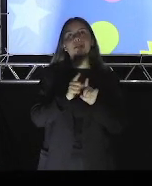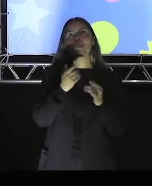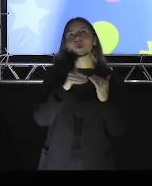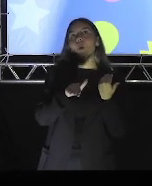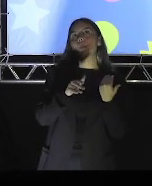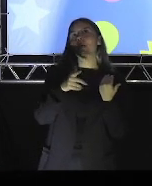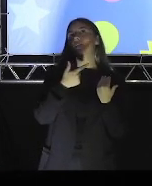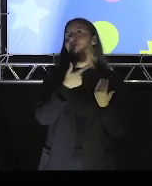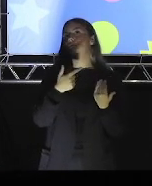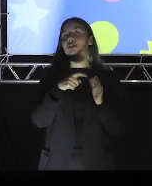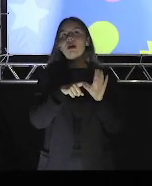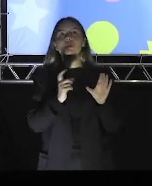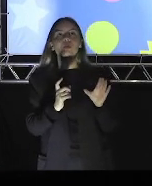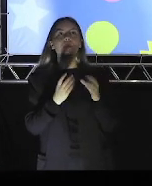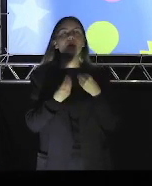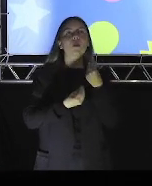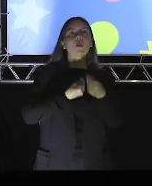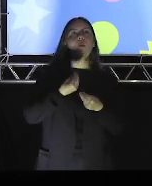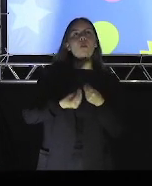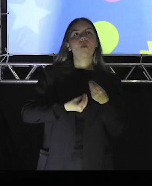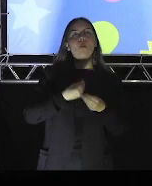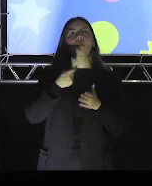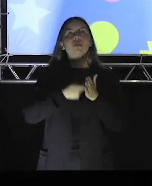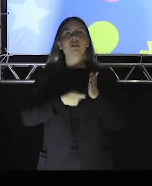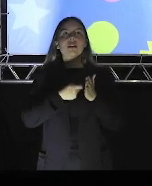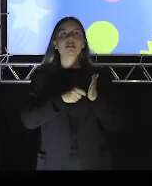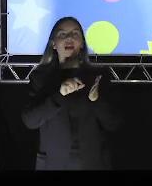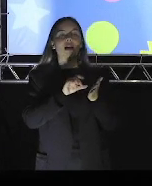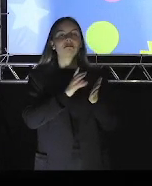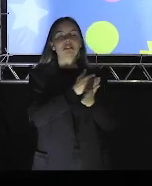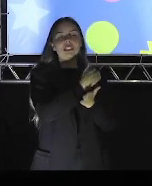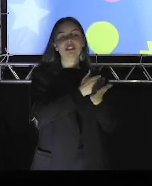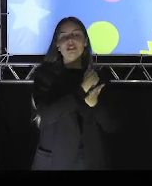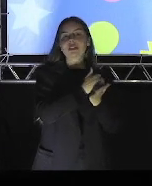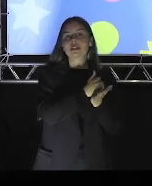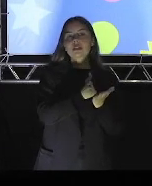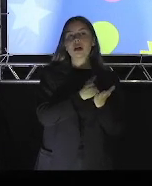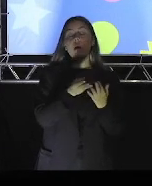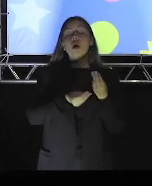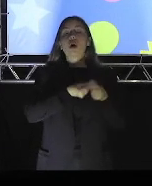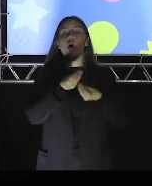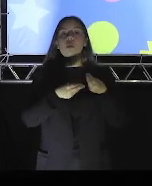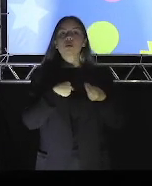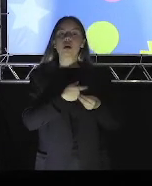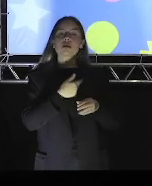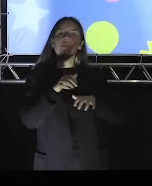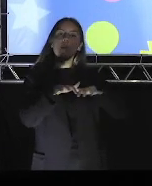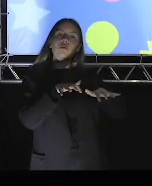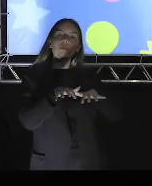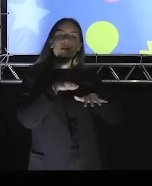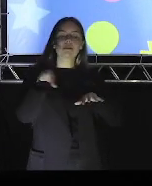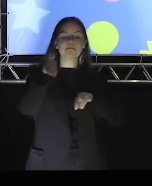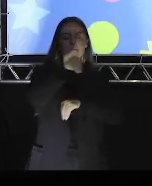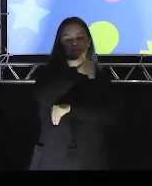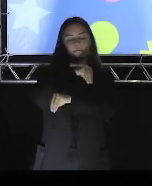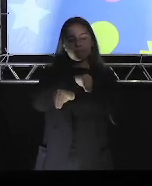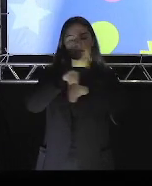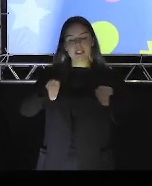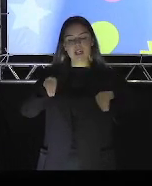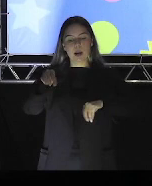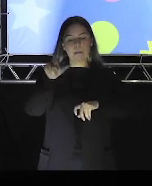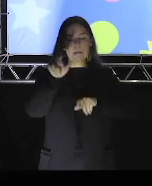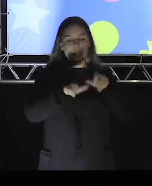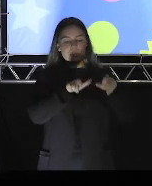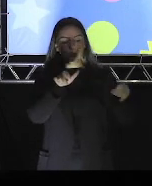tendo autonomia, vamos então descentralizar. E a gente vai movimentando as pessoas e acaba